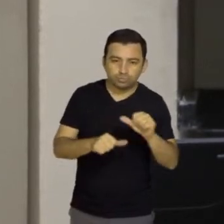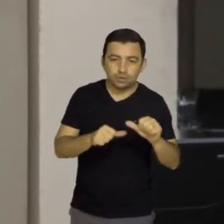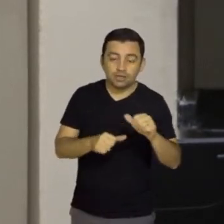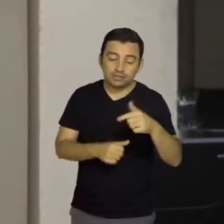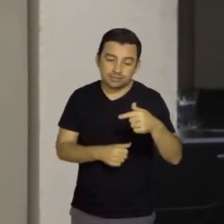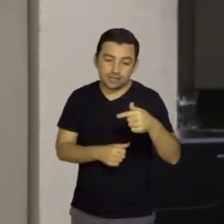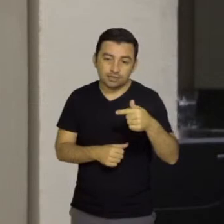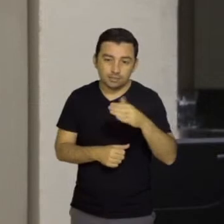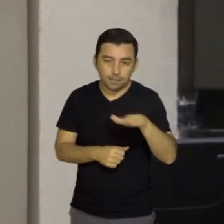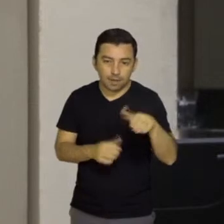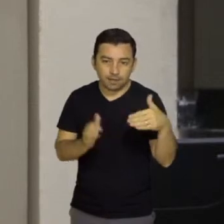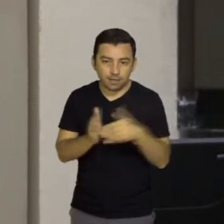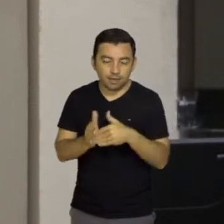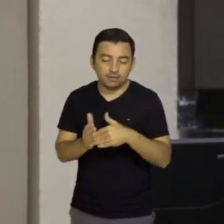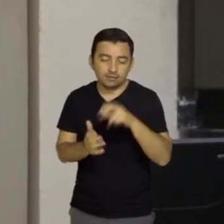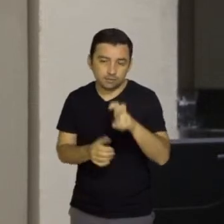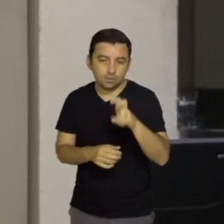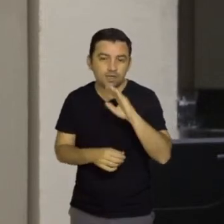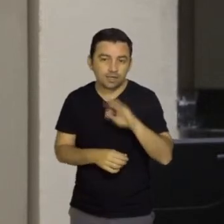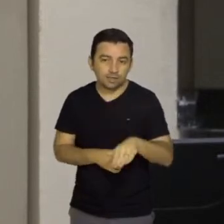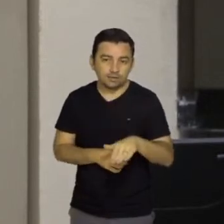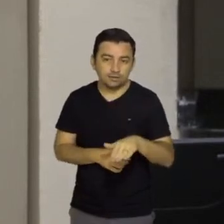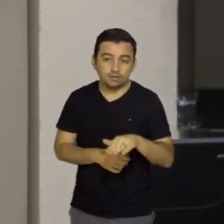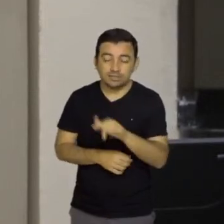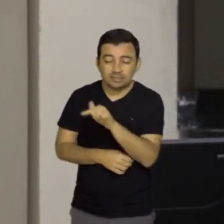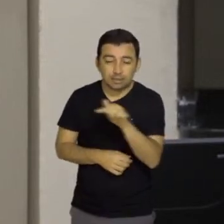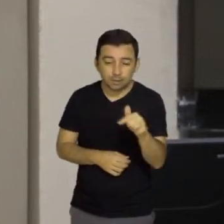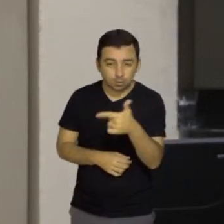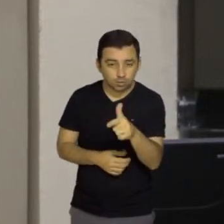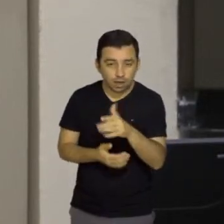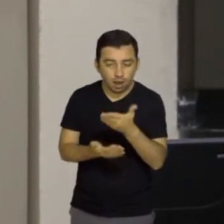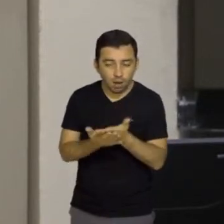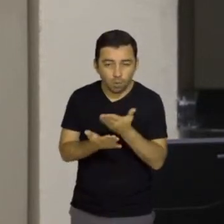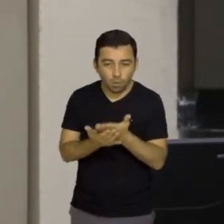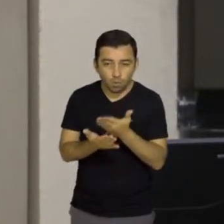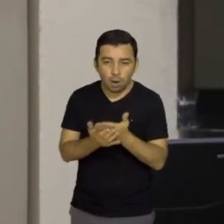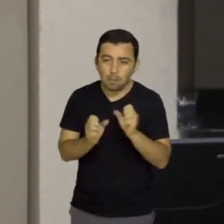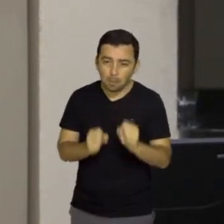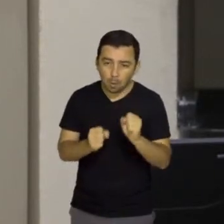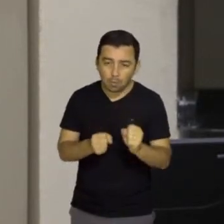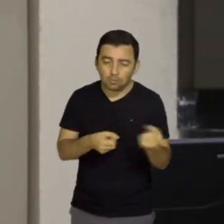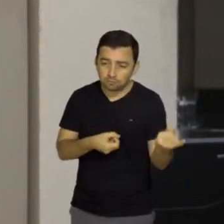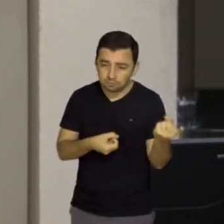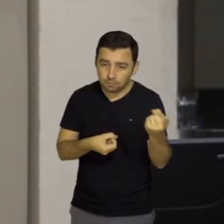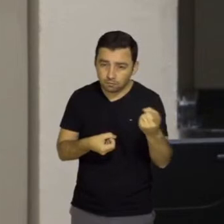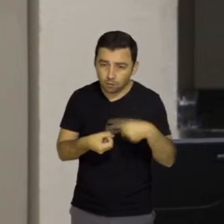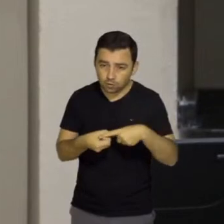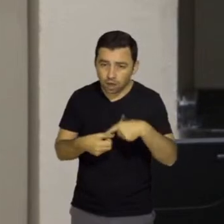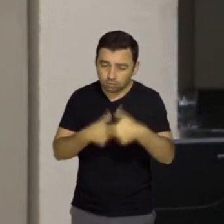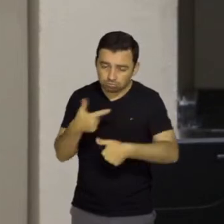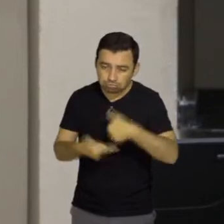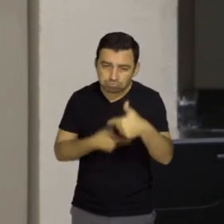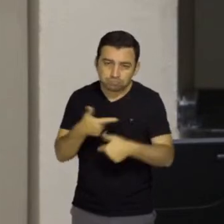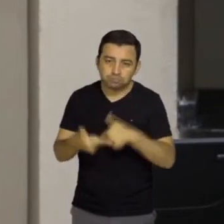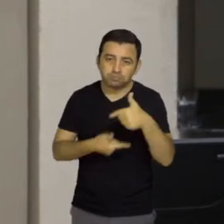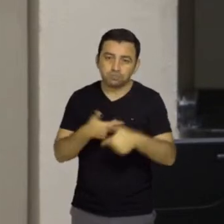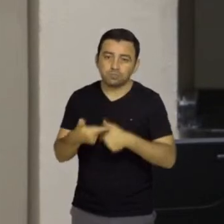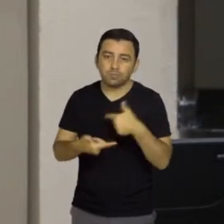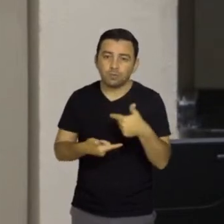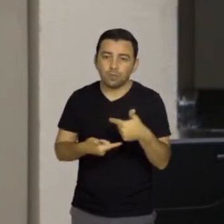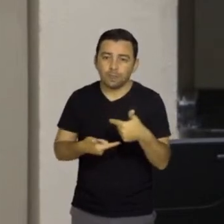às 17h. Na semana que não tem aula, eles podem retomar os seus trabalhos